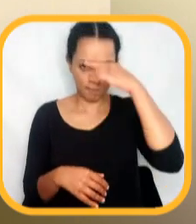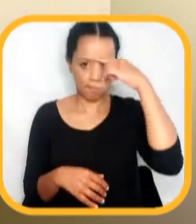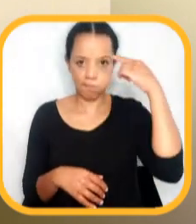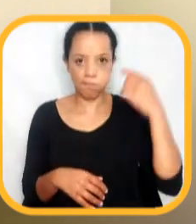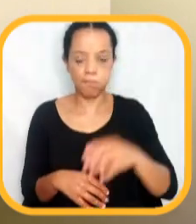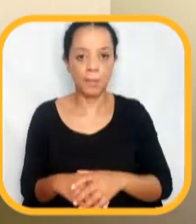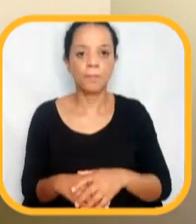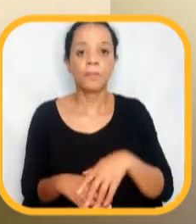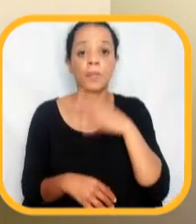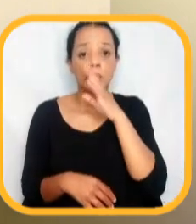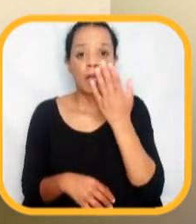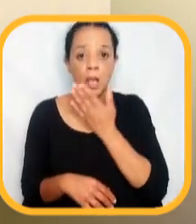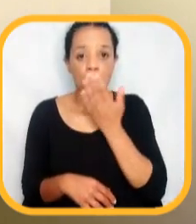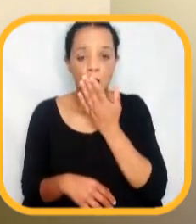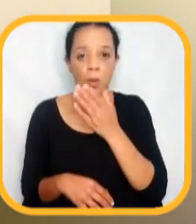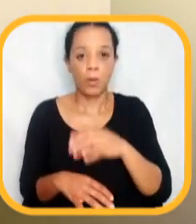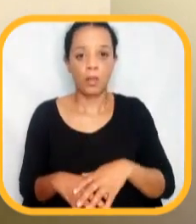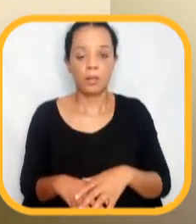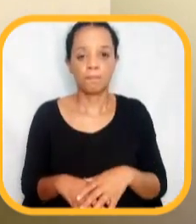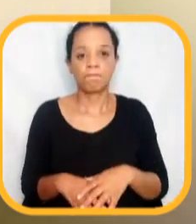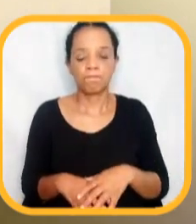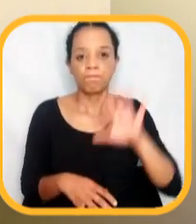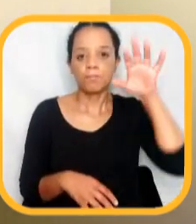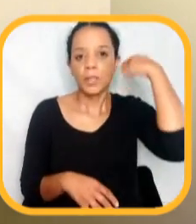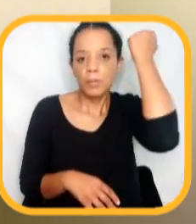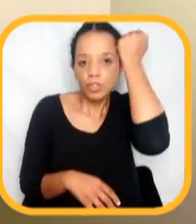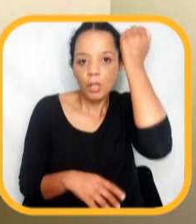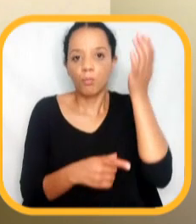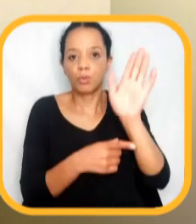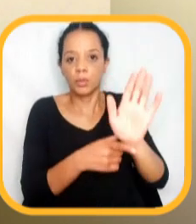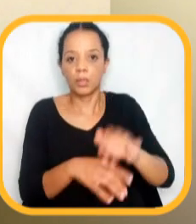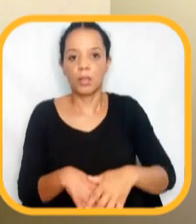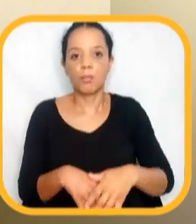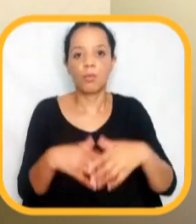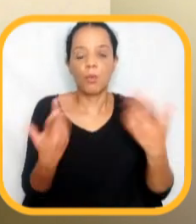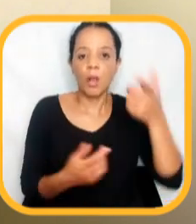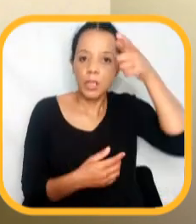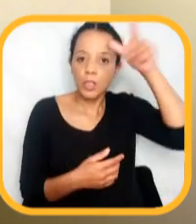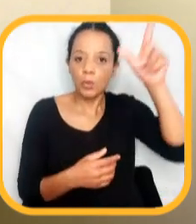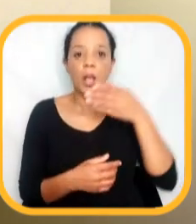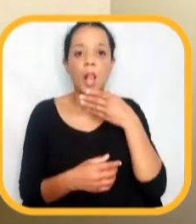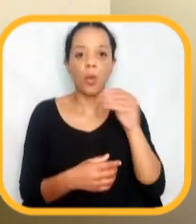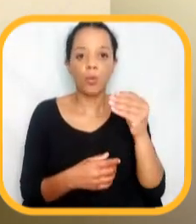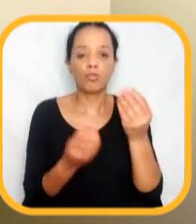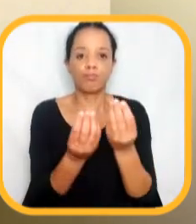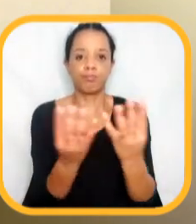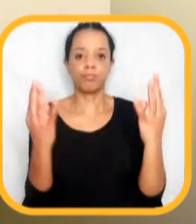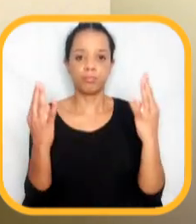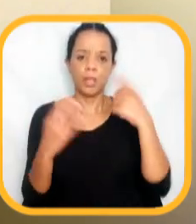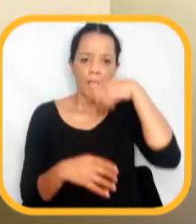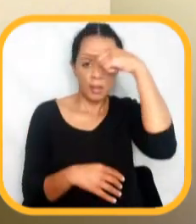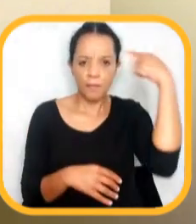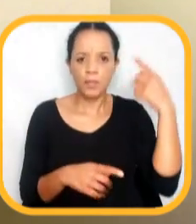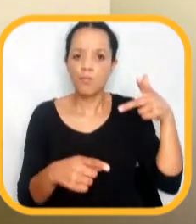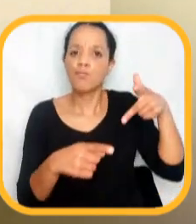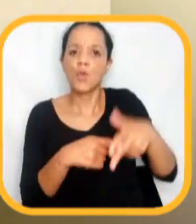não é? E numa aula, especialmente mestrado, por exemplo, ou numa licenciatura com tantos alunos, é